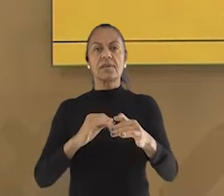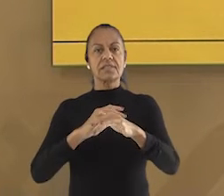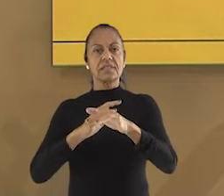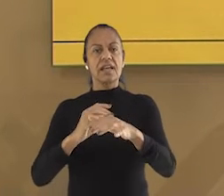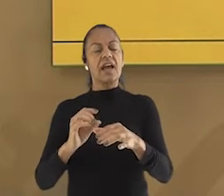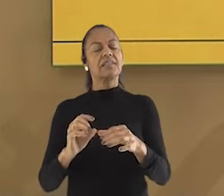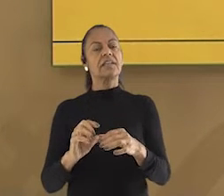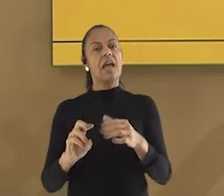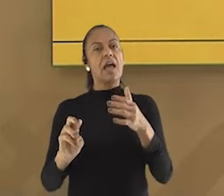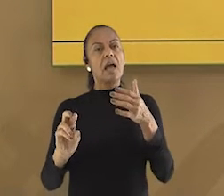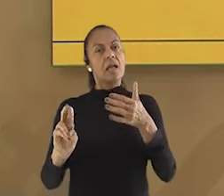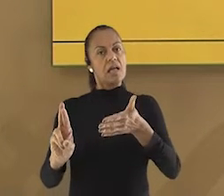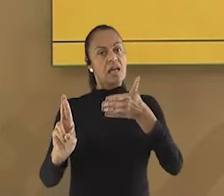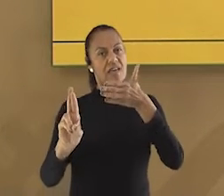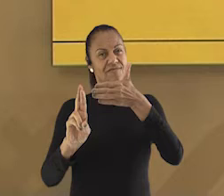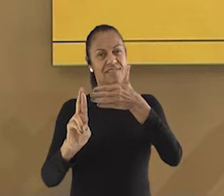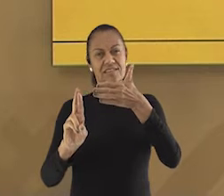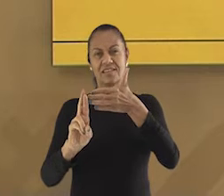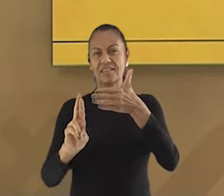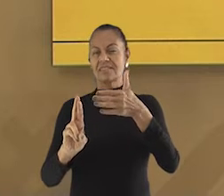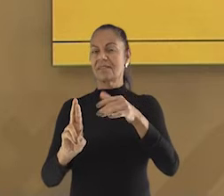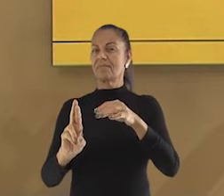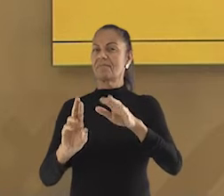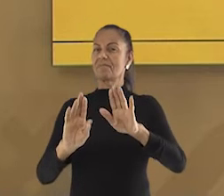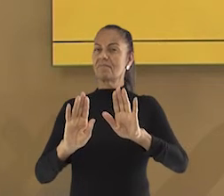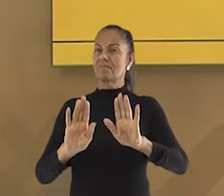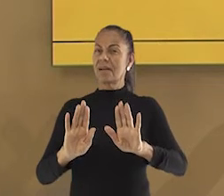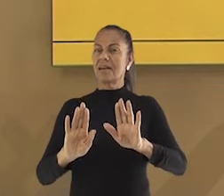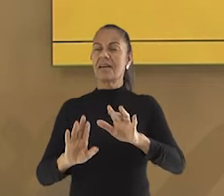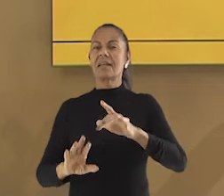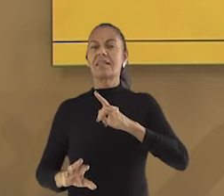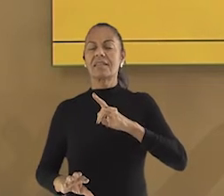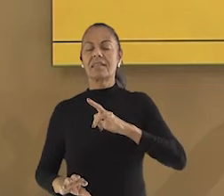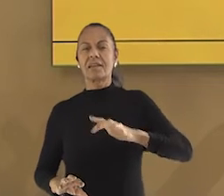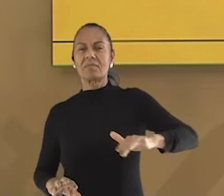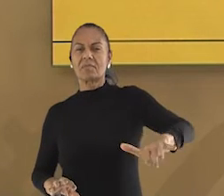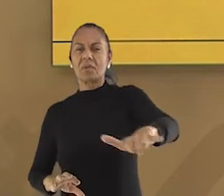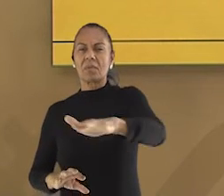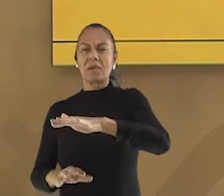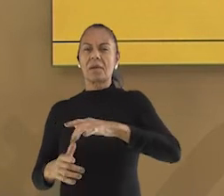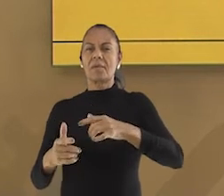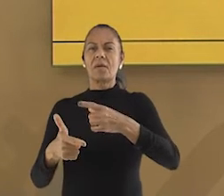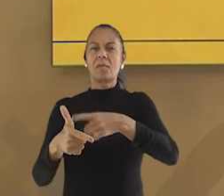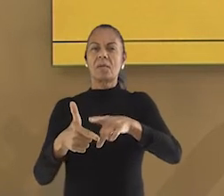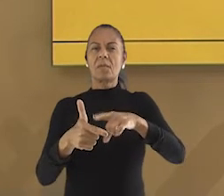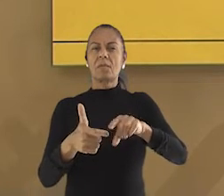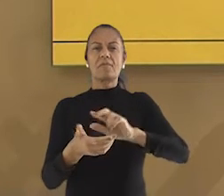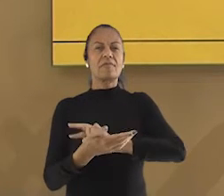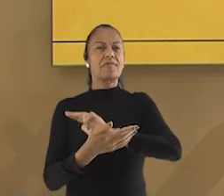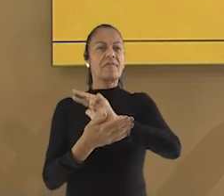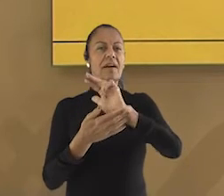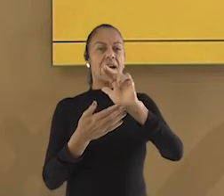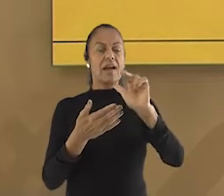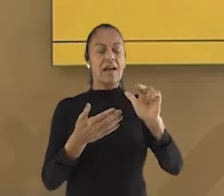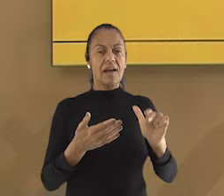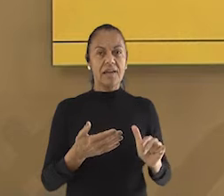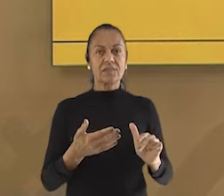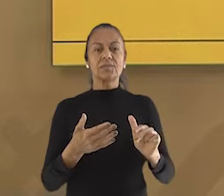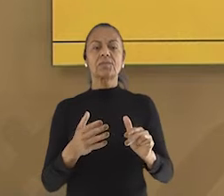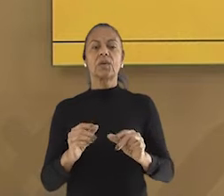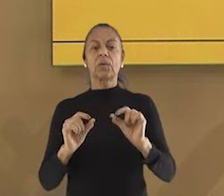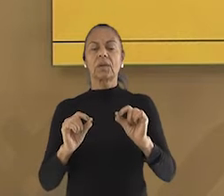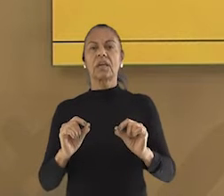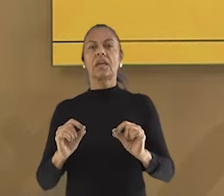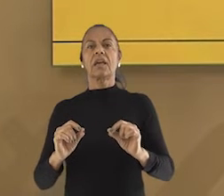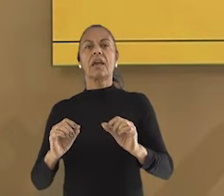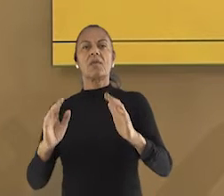muitos problemas de ordem social e que tem tudo a ver com a história do Rio. Problemas sociais que envolvem